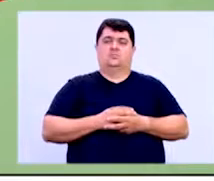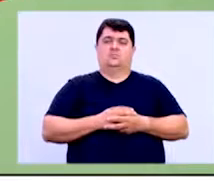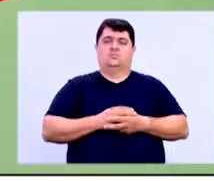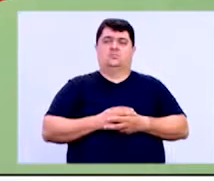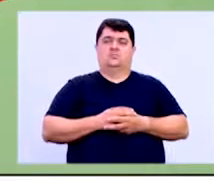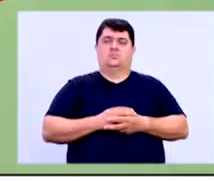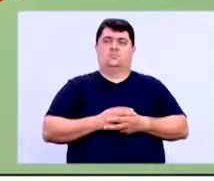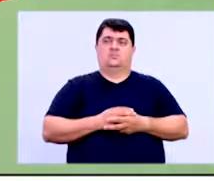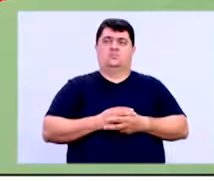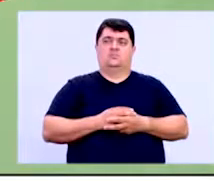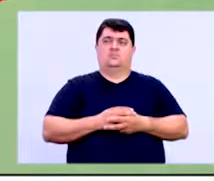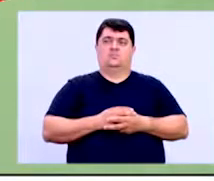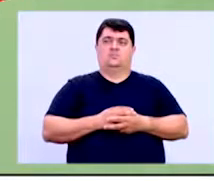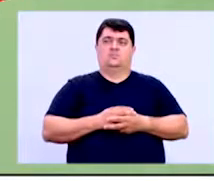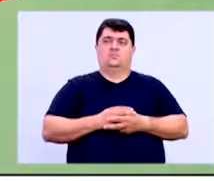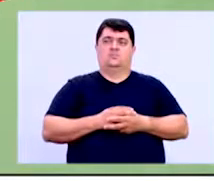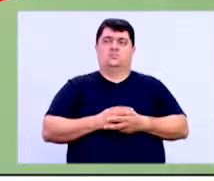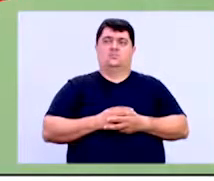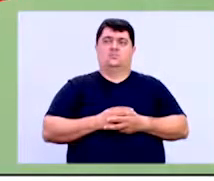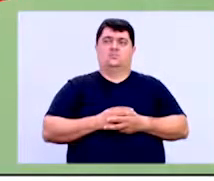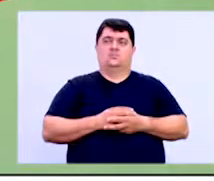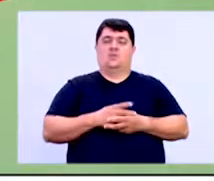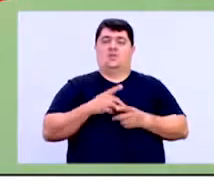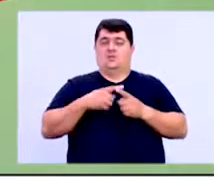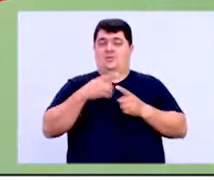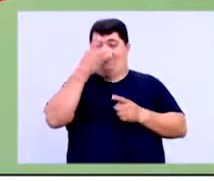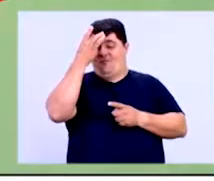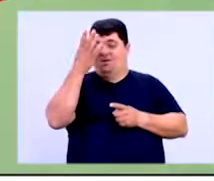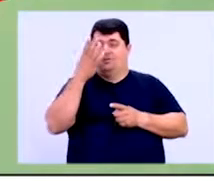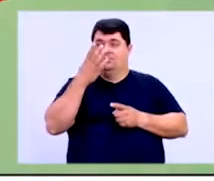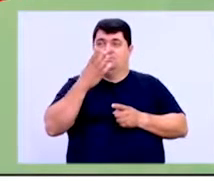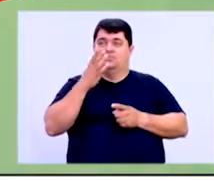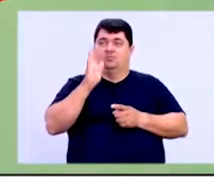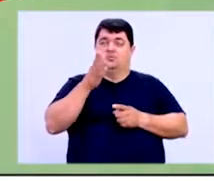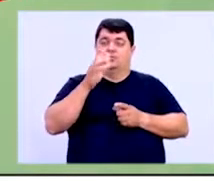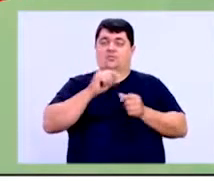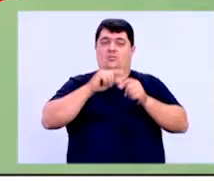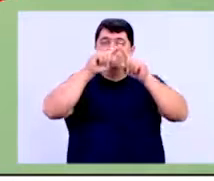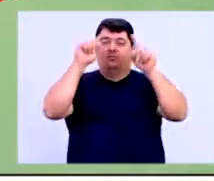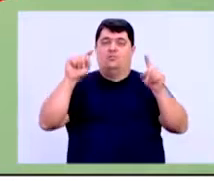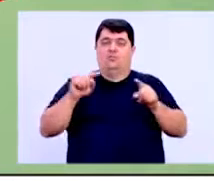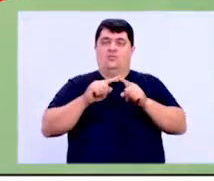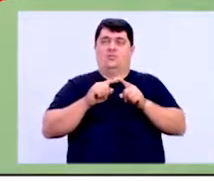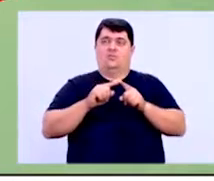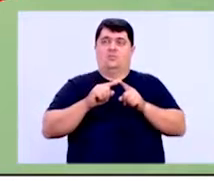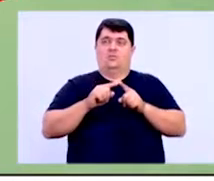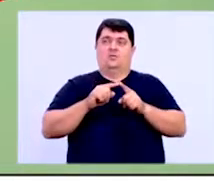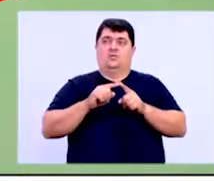Vamos ver. Para facilitar para vocês, o que já foi colocado? Olha, variável,